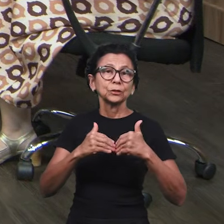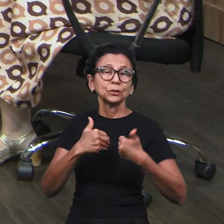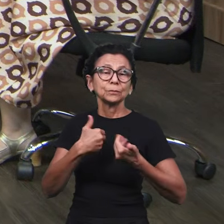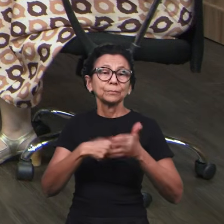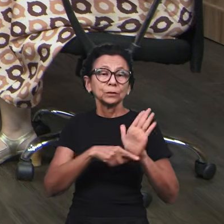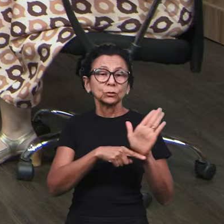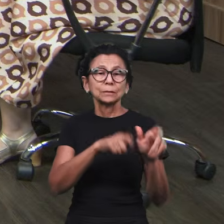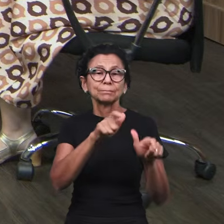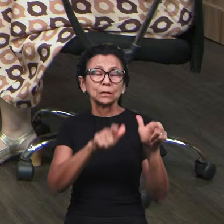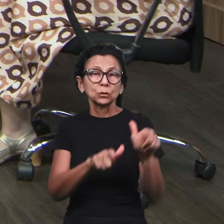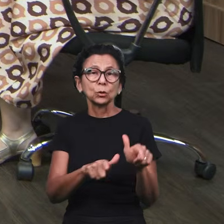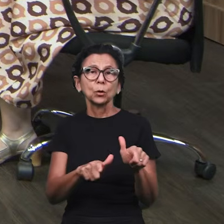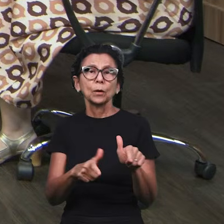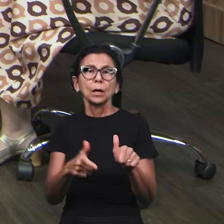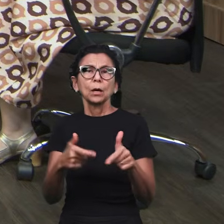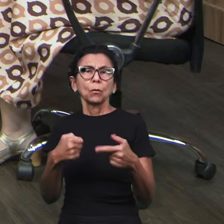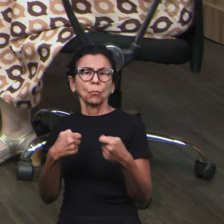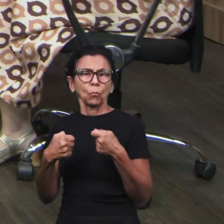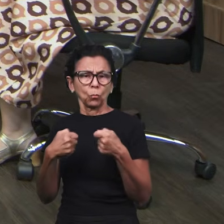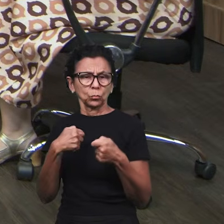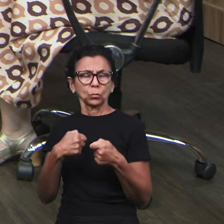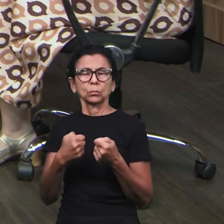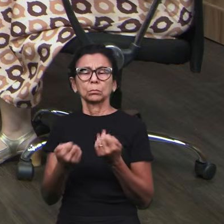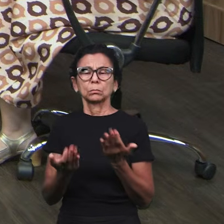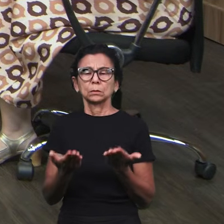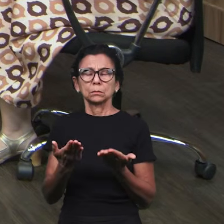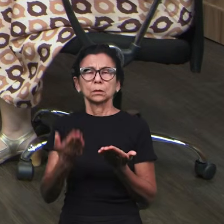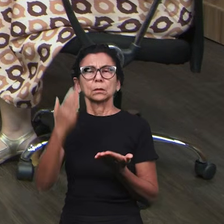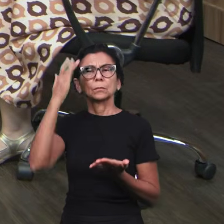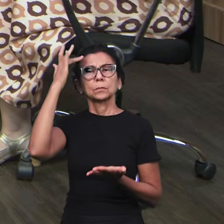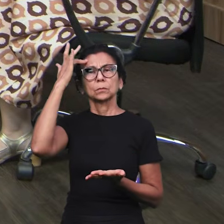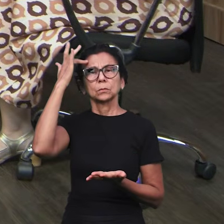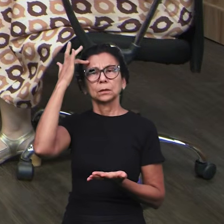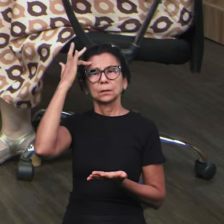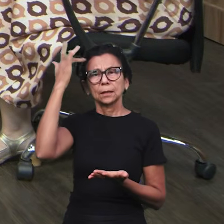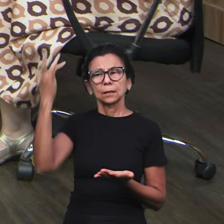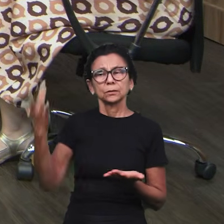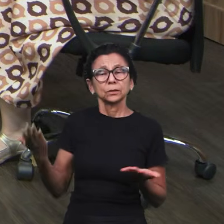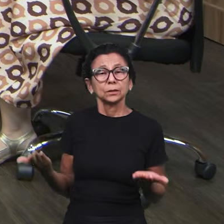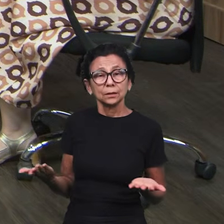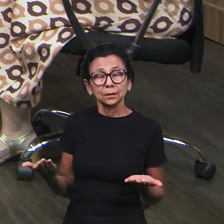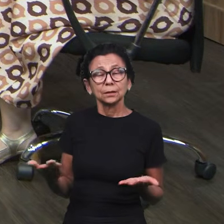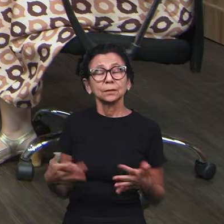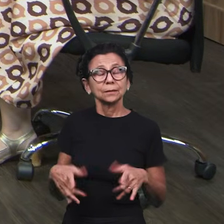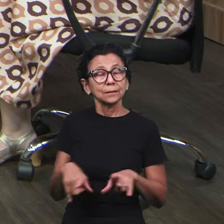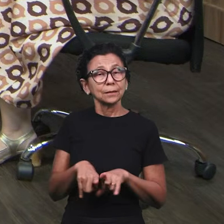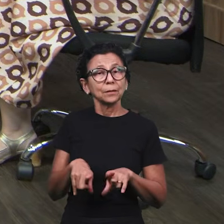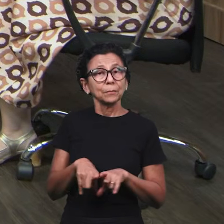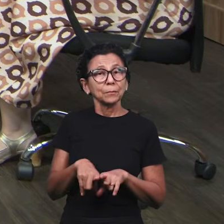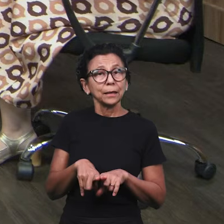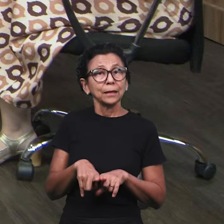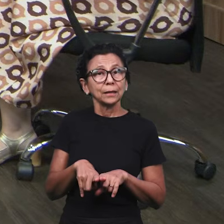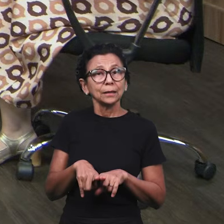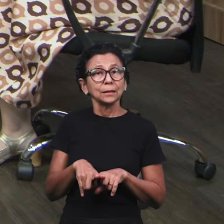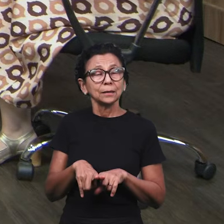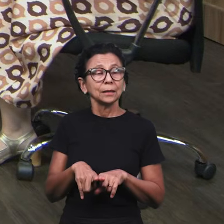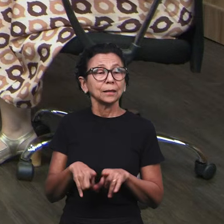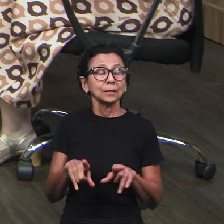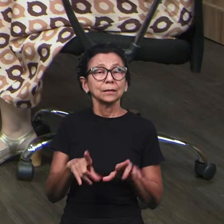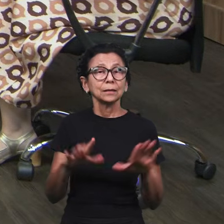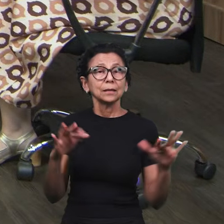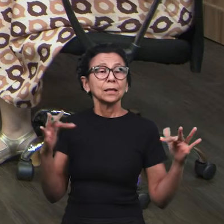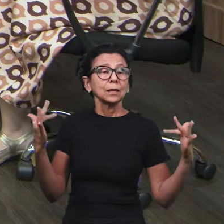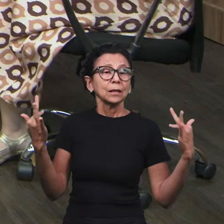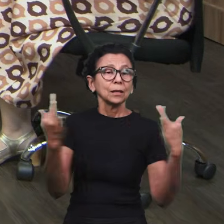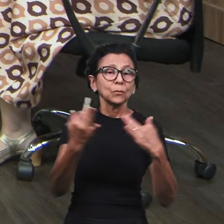maneira equilibrada, de uma maneira madura, não é? E saber, muitas vezes até, orientar a família,